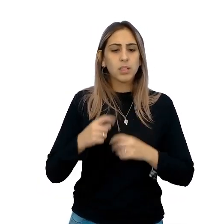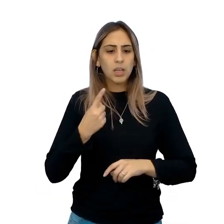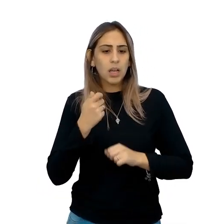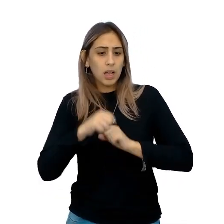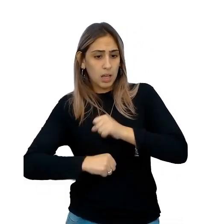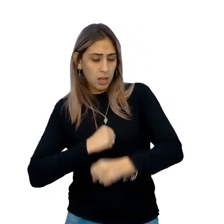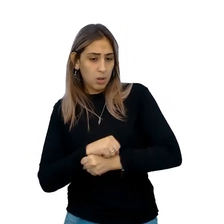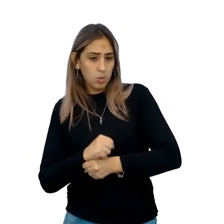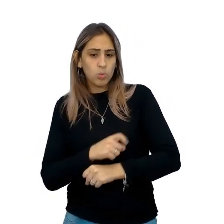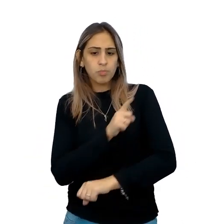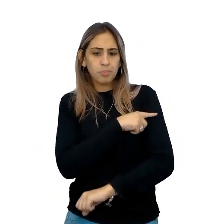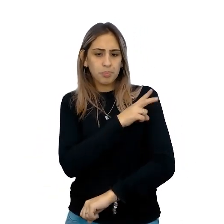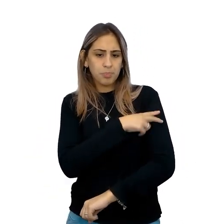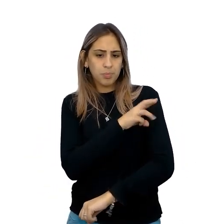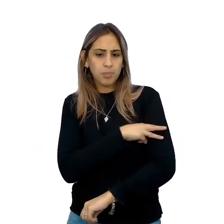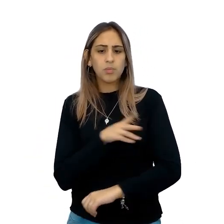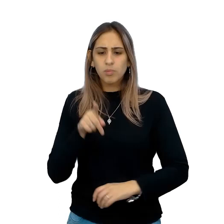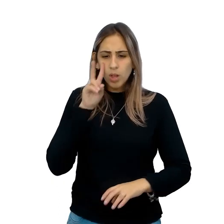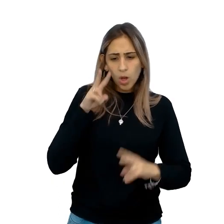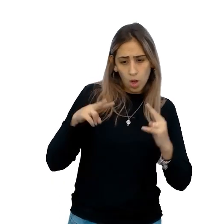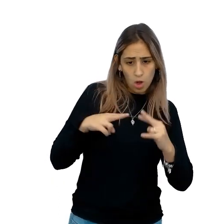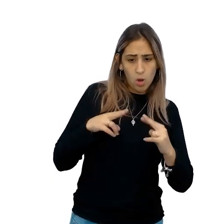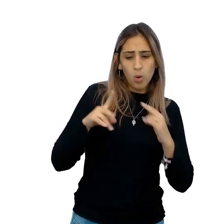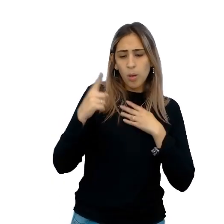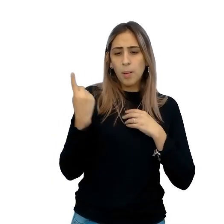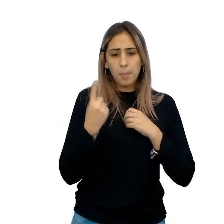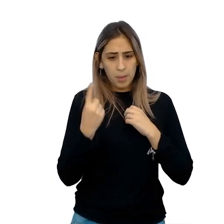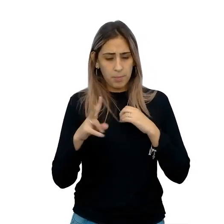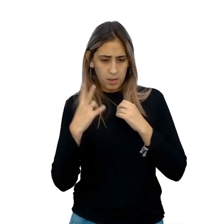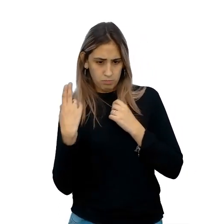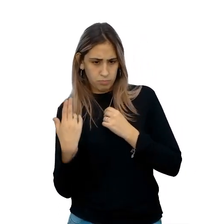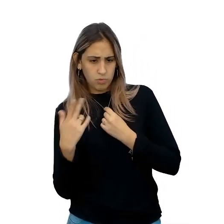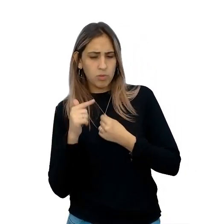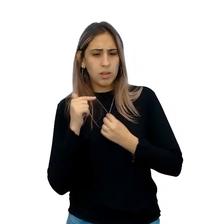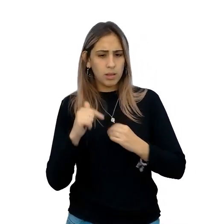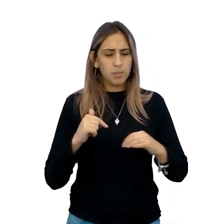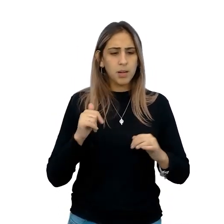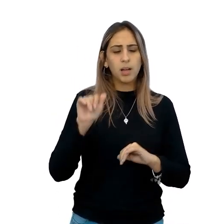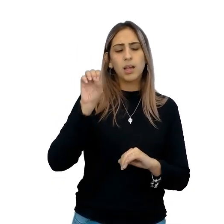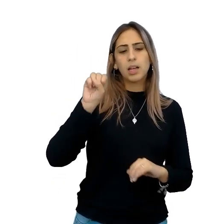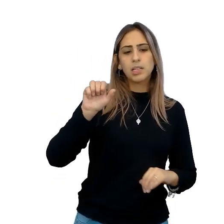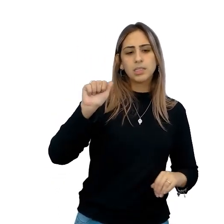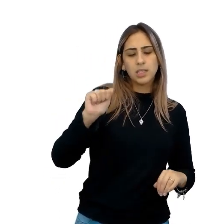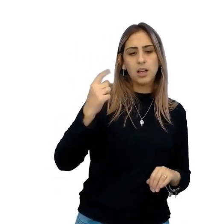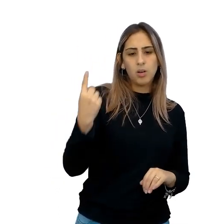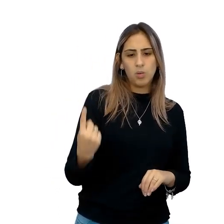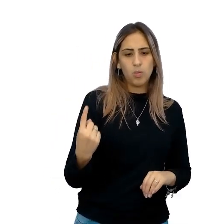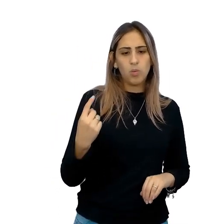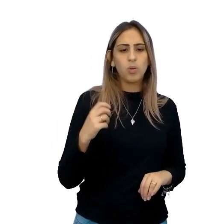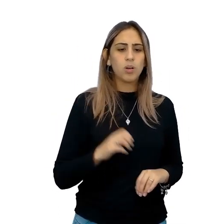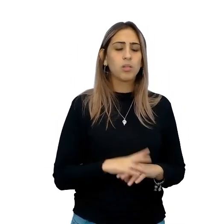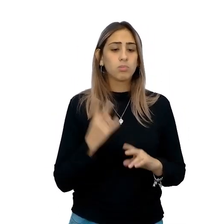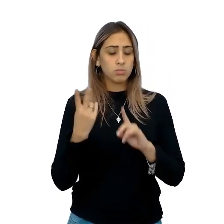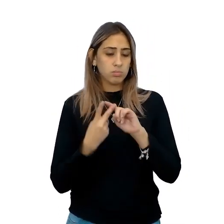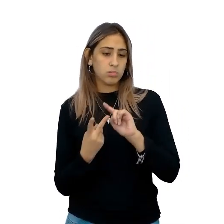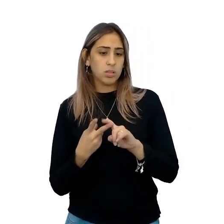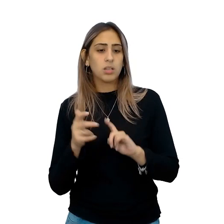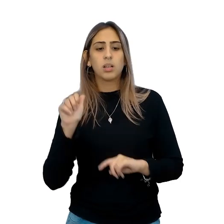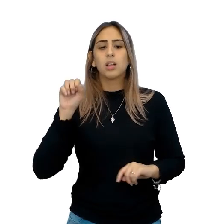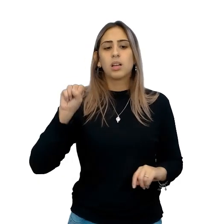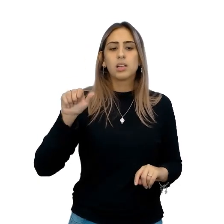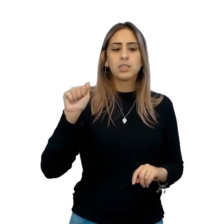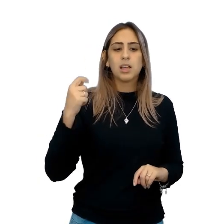série, tá bem? Então, vejam lá. A primeira duplinha vai trabalhar com a SA1 A segunda duplinha vai trabalhar com